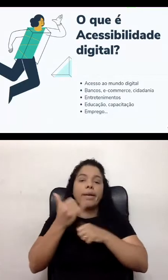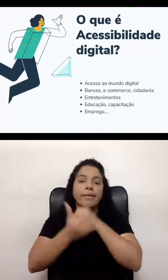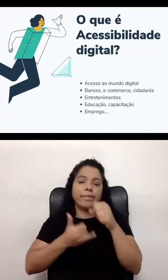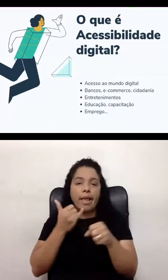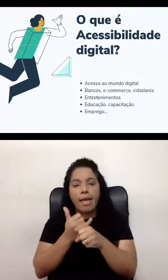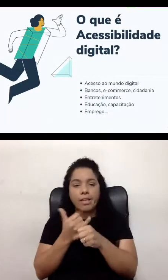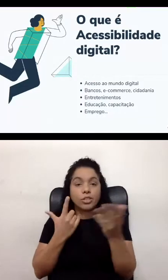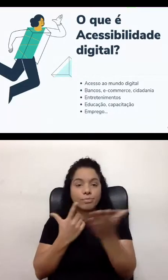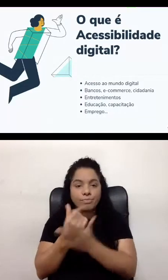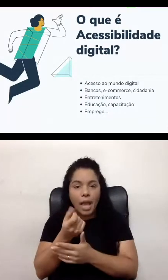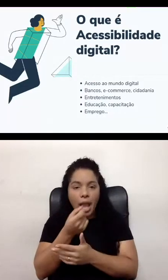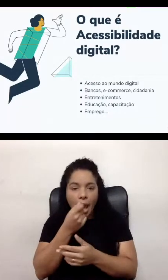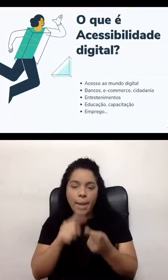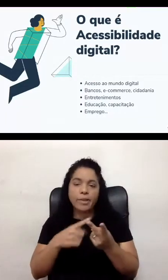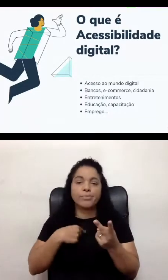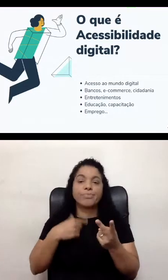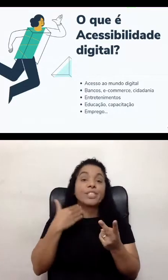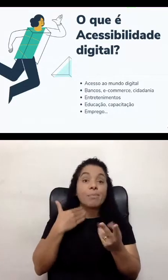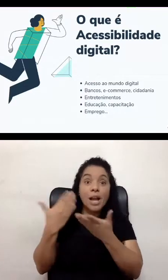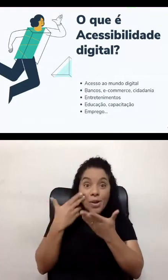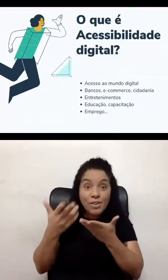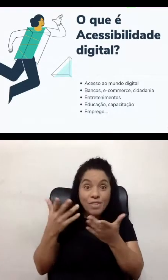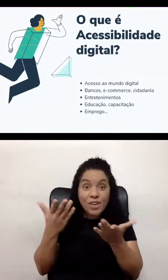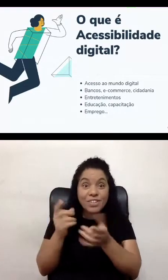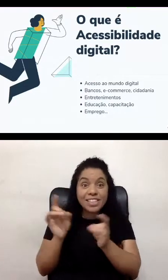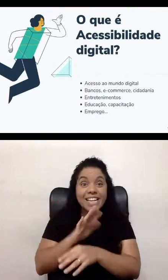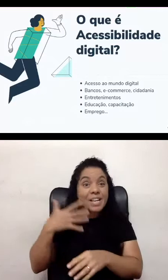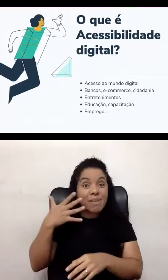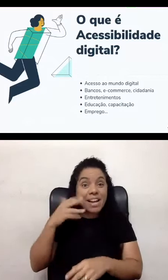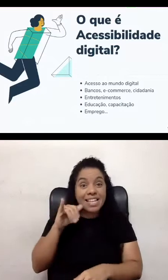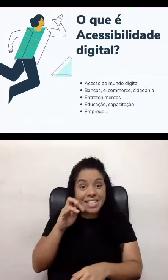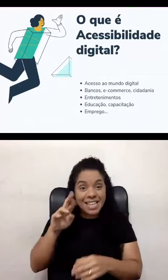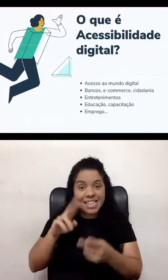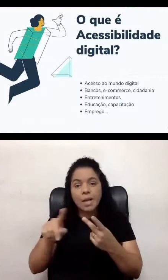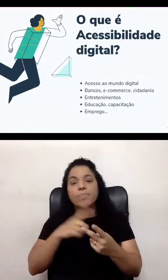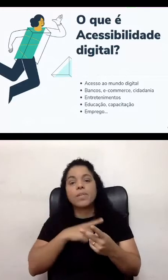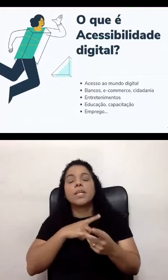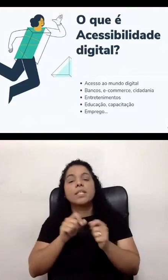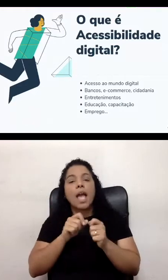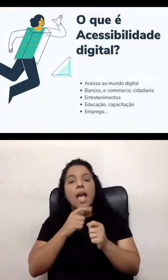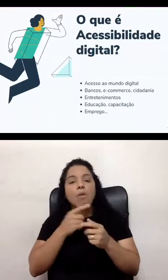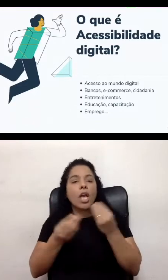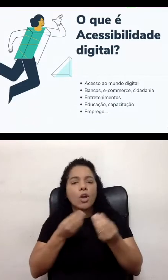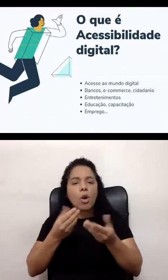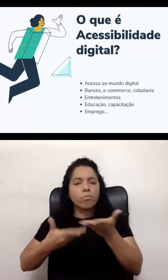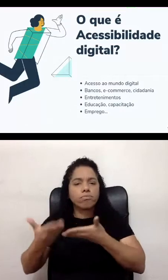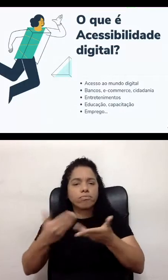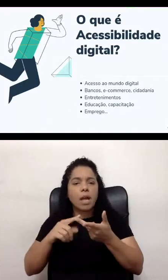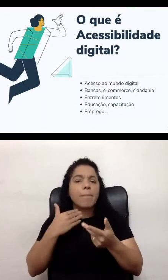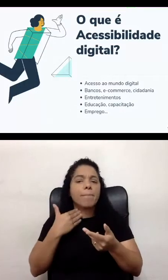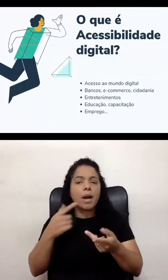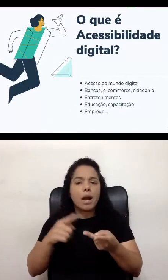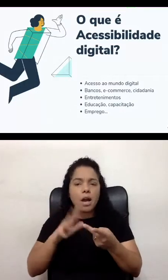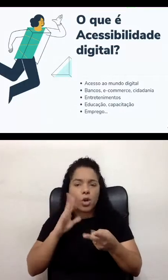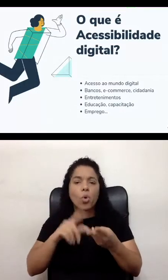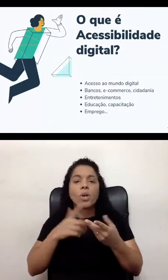comprar remédio, você quer ir no banco, aí acabamos de ter a palestra do Inter, né? Você quer fazer as transações bancárias, você quer